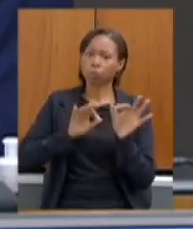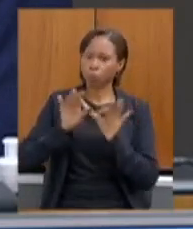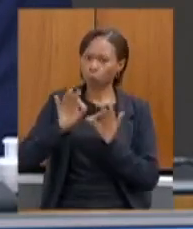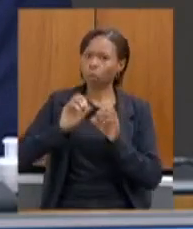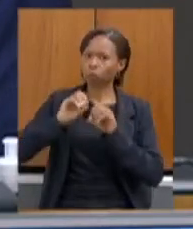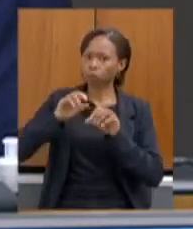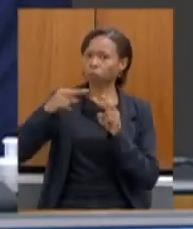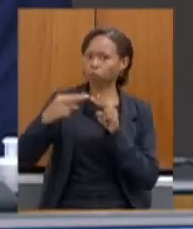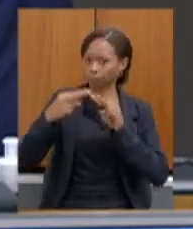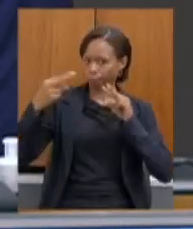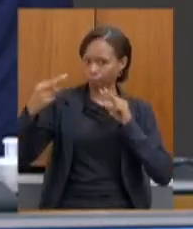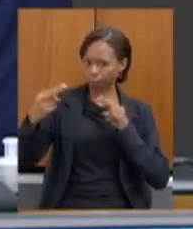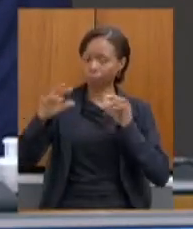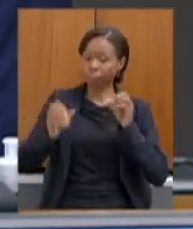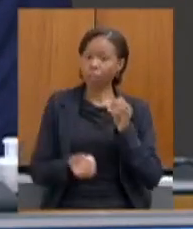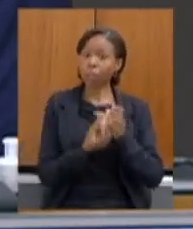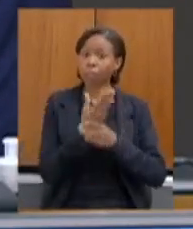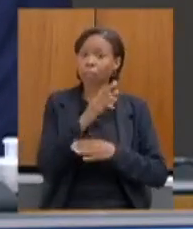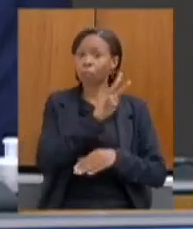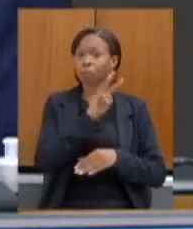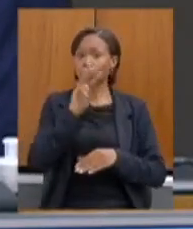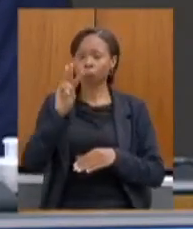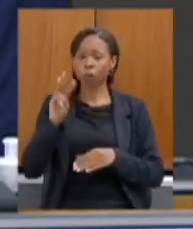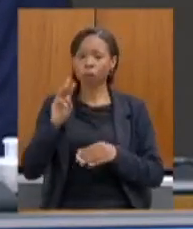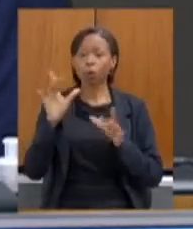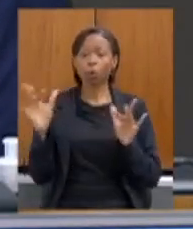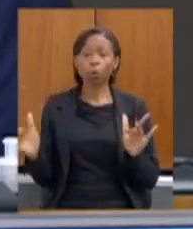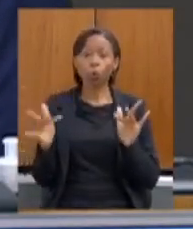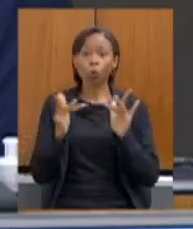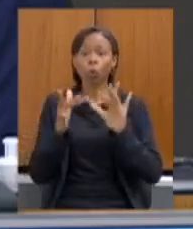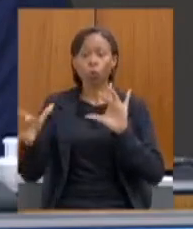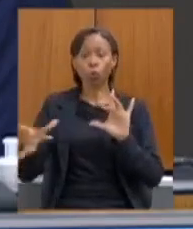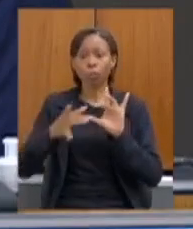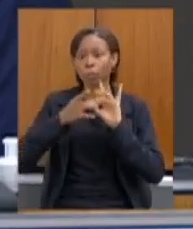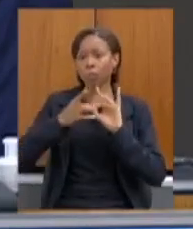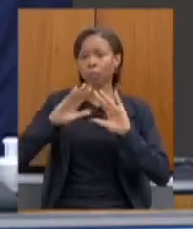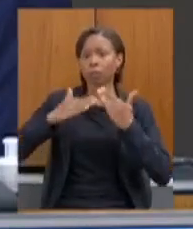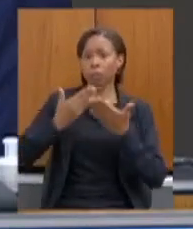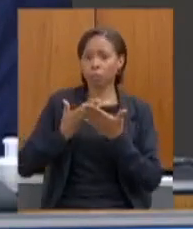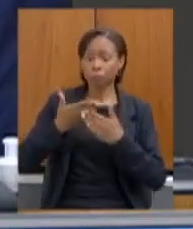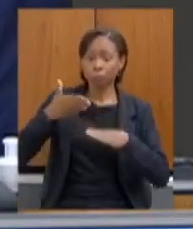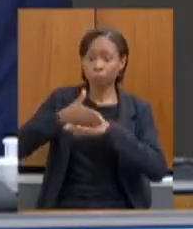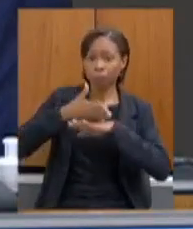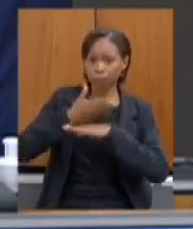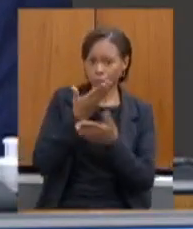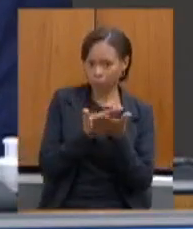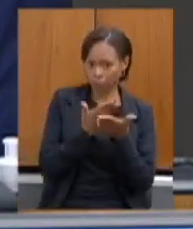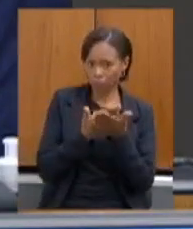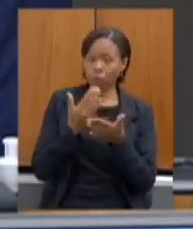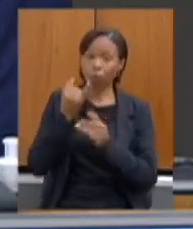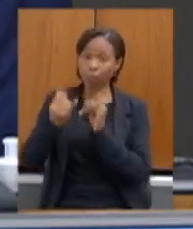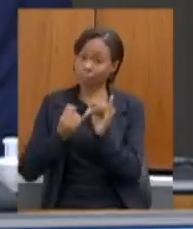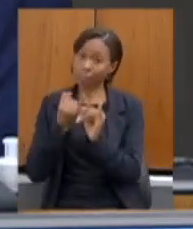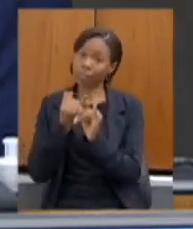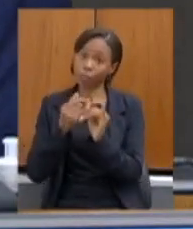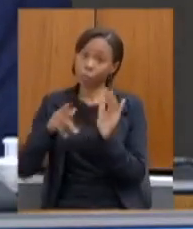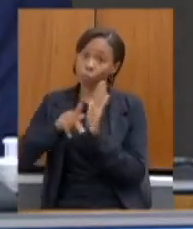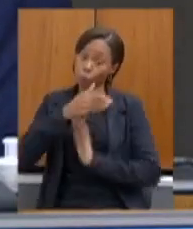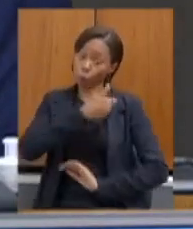Criamos a plataforma Conexão Escola para o acesso a conteúdo digital de ensino, com acesso à internet custeado pelo governo.